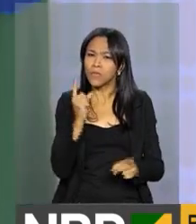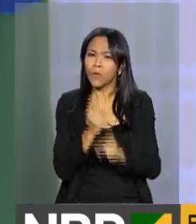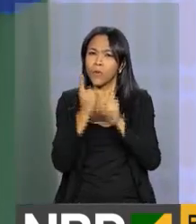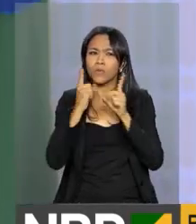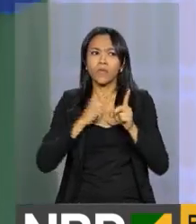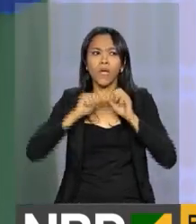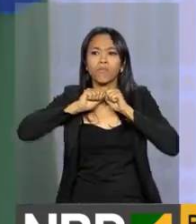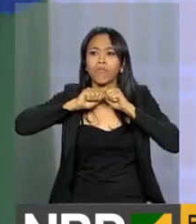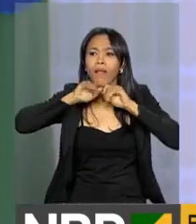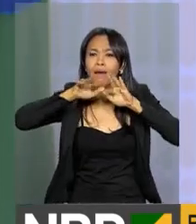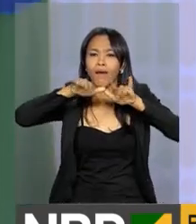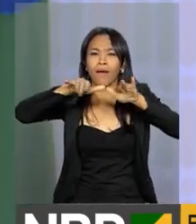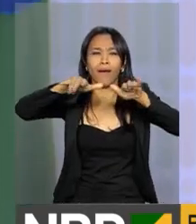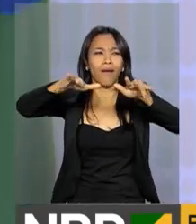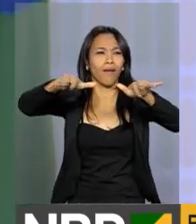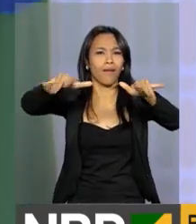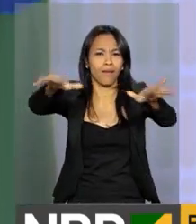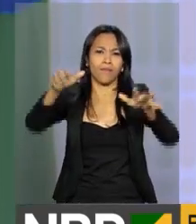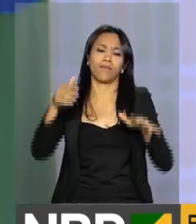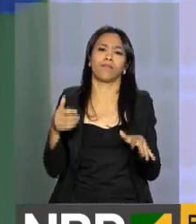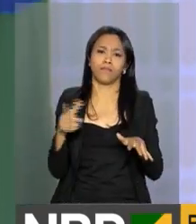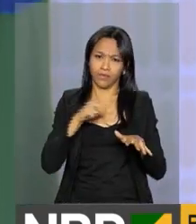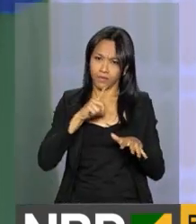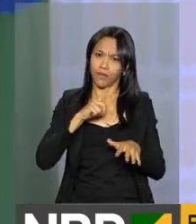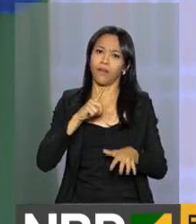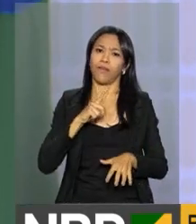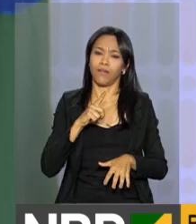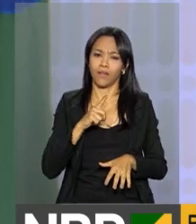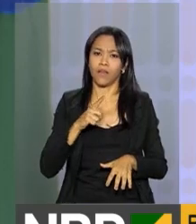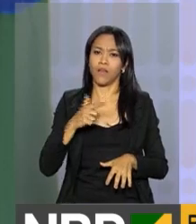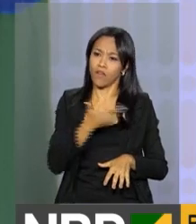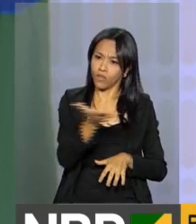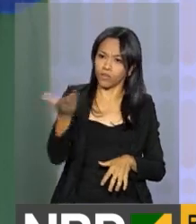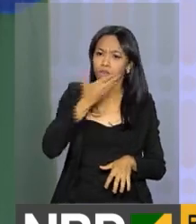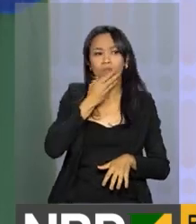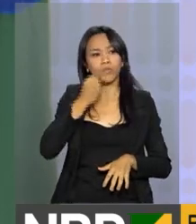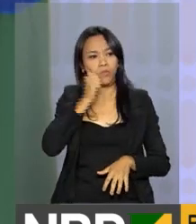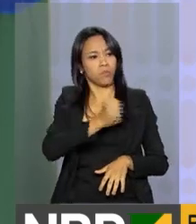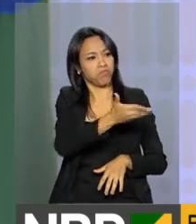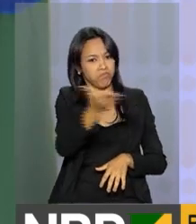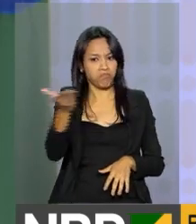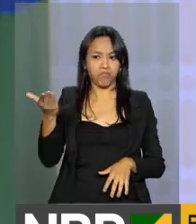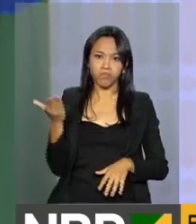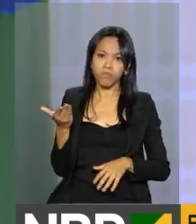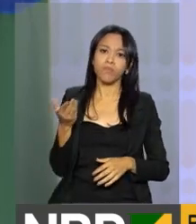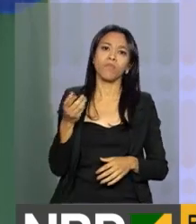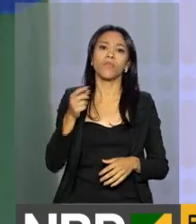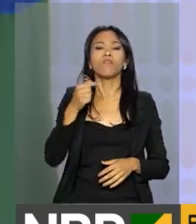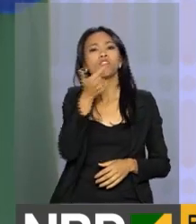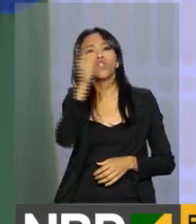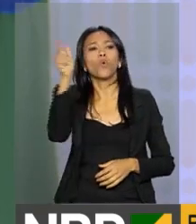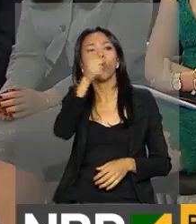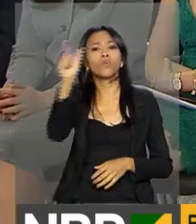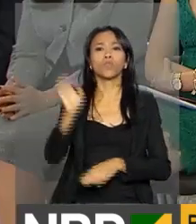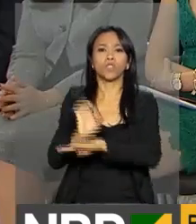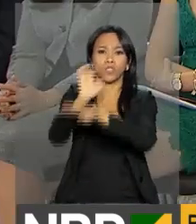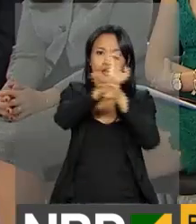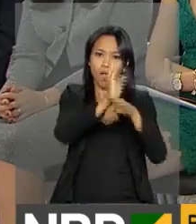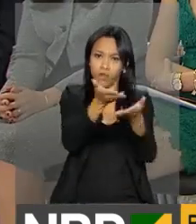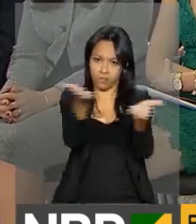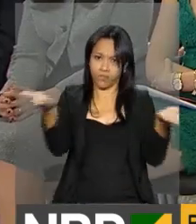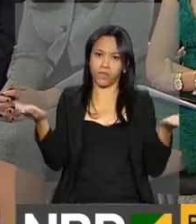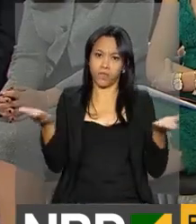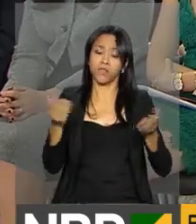grande, uma divulgação tão intensa aqui. Os senhores e as senhoras são de Brasília, são de outros estados, não